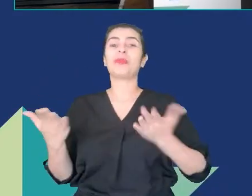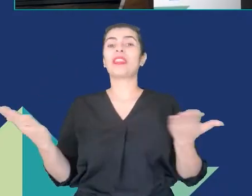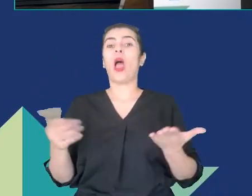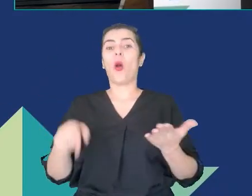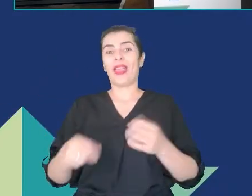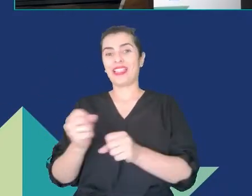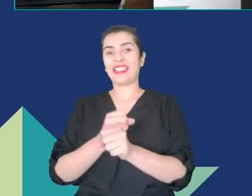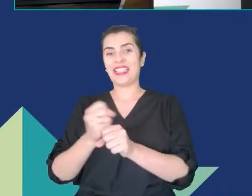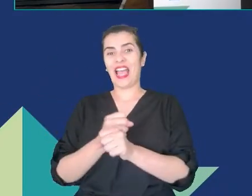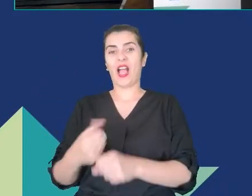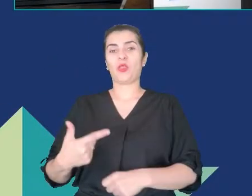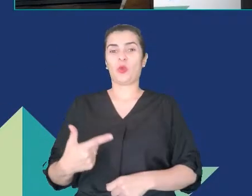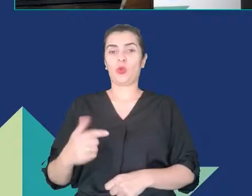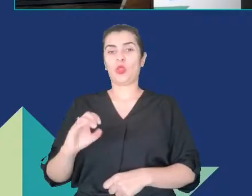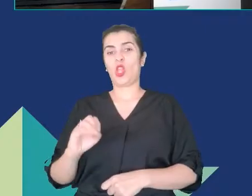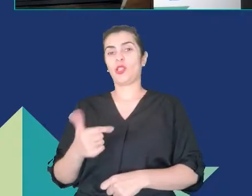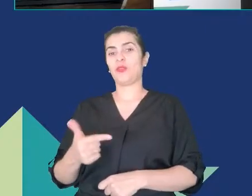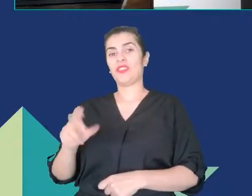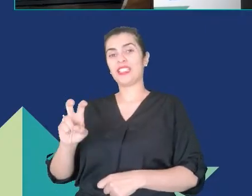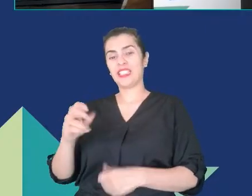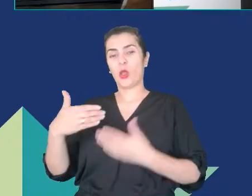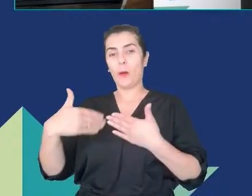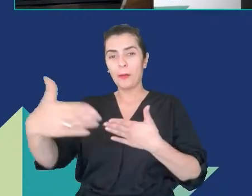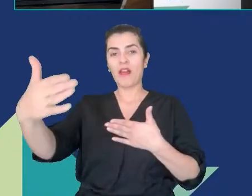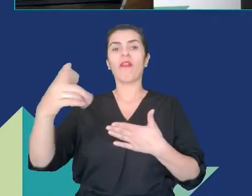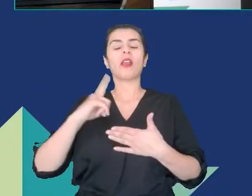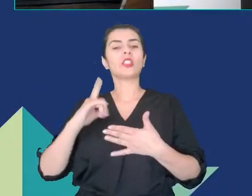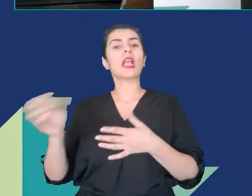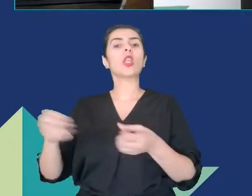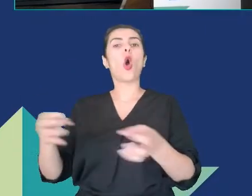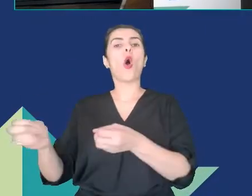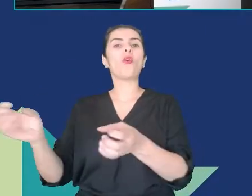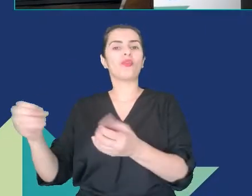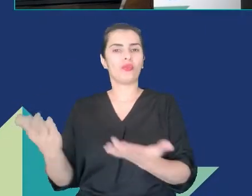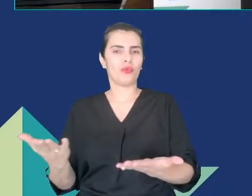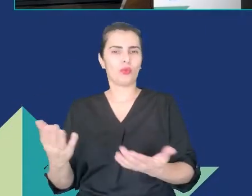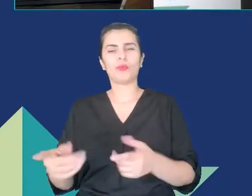dia, com a entrada de novas estruturas e, principalmente, querendo